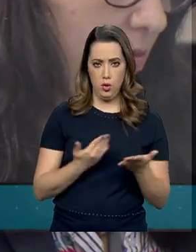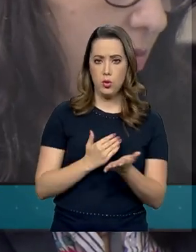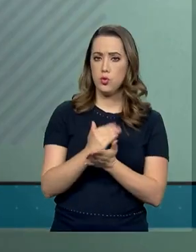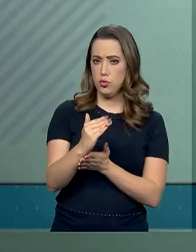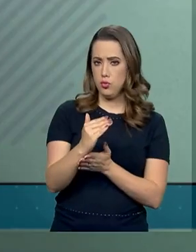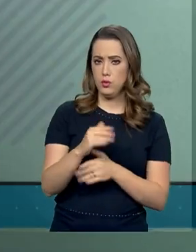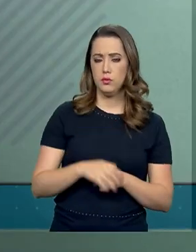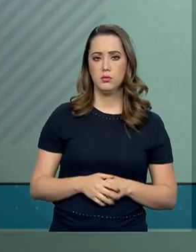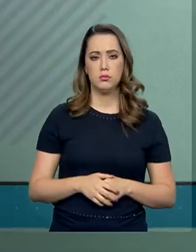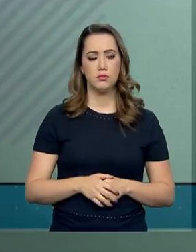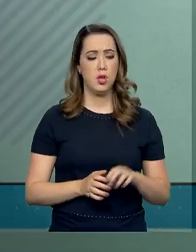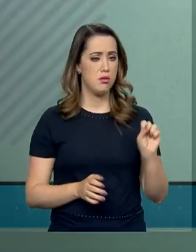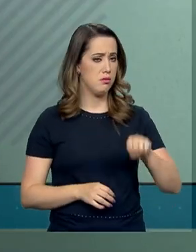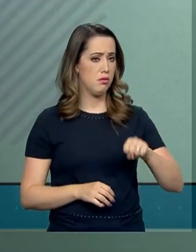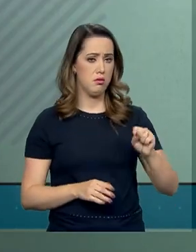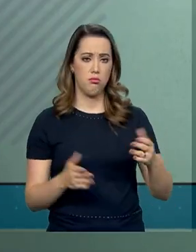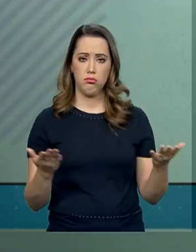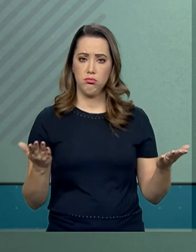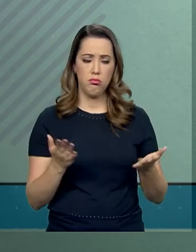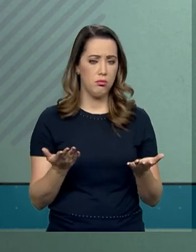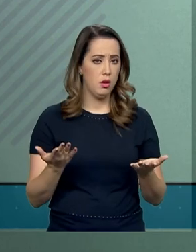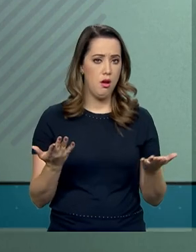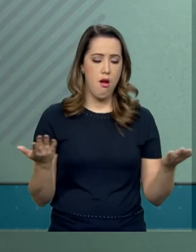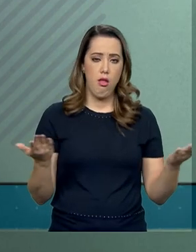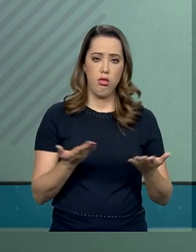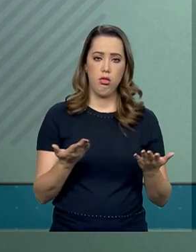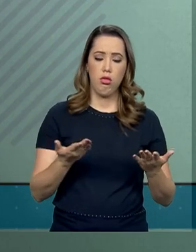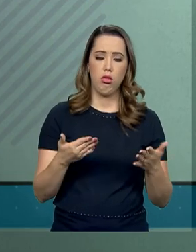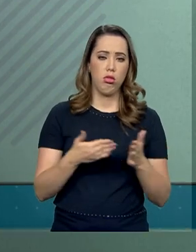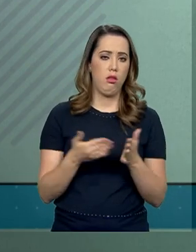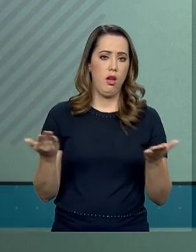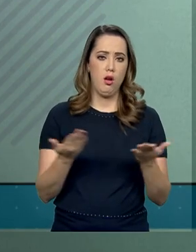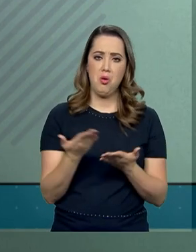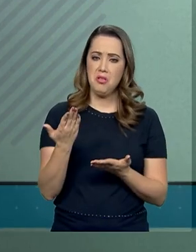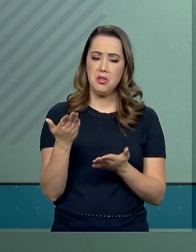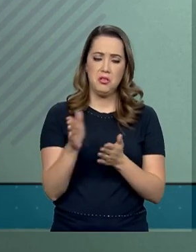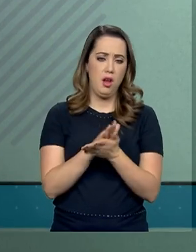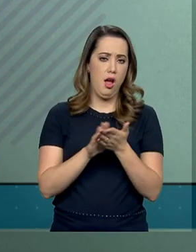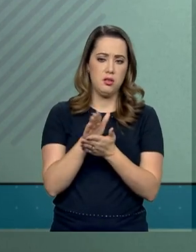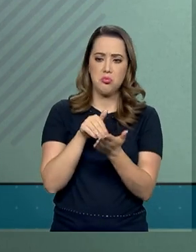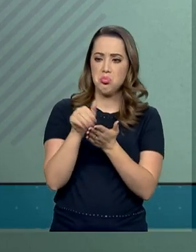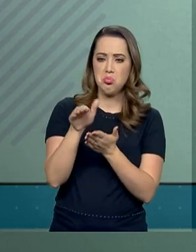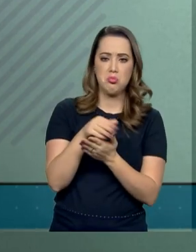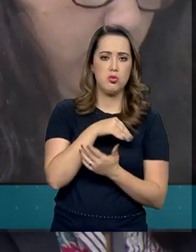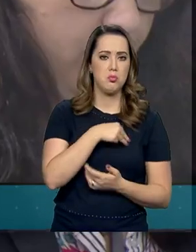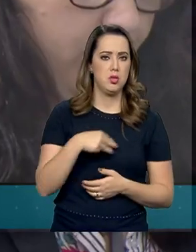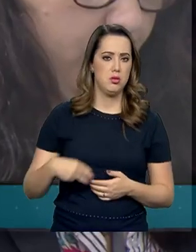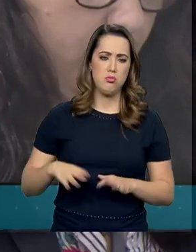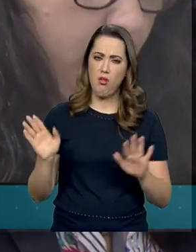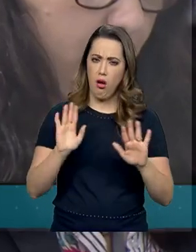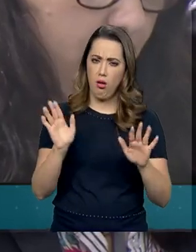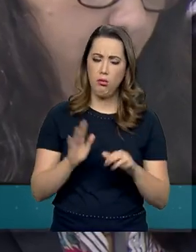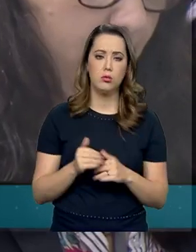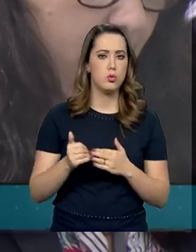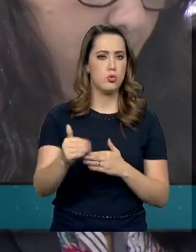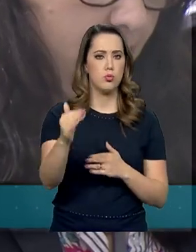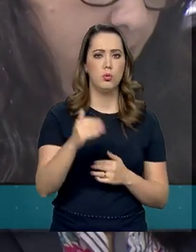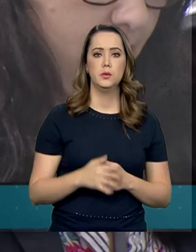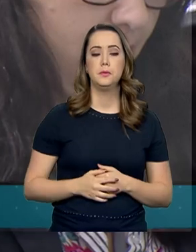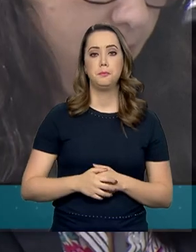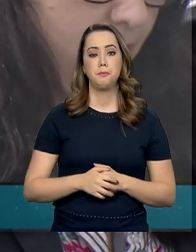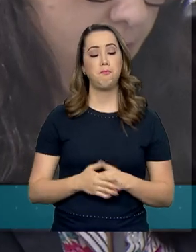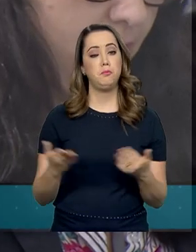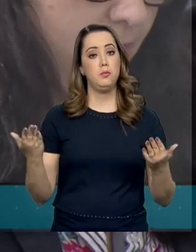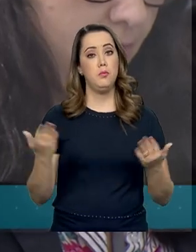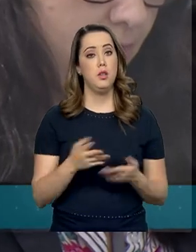sim não teve em nenhum momento uma suposição de tirá lo no cargo de ministro agora sobre o ministro sobre presidente